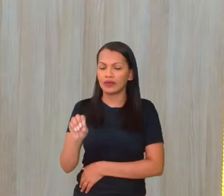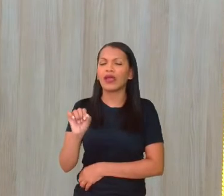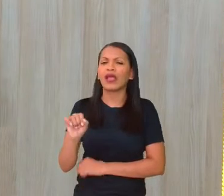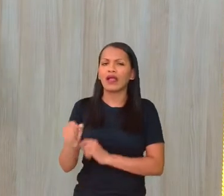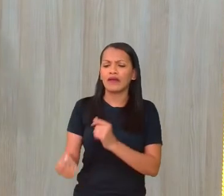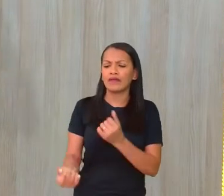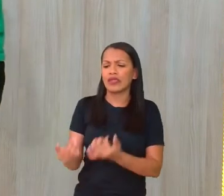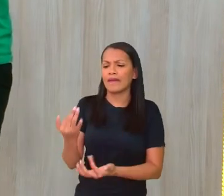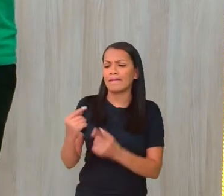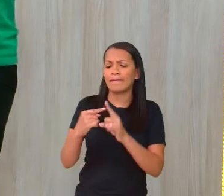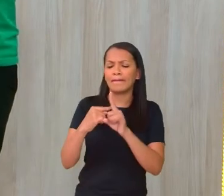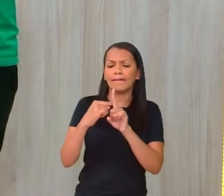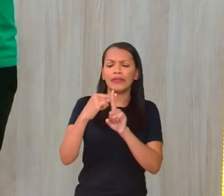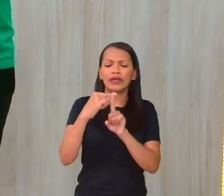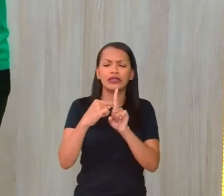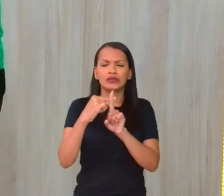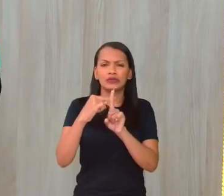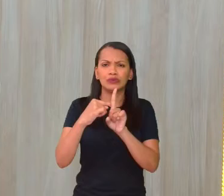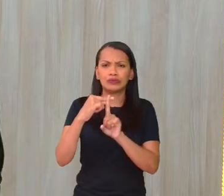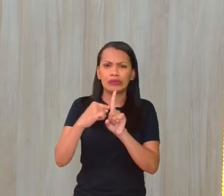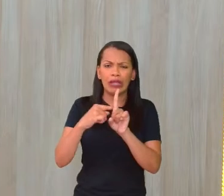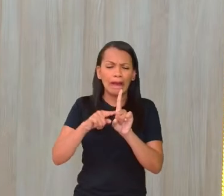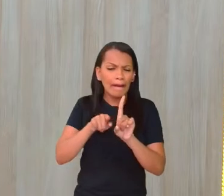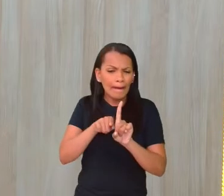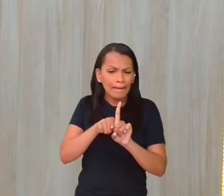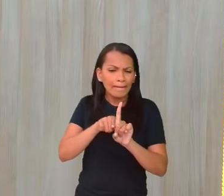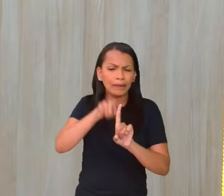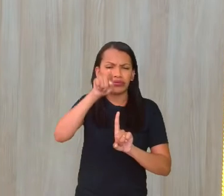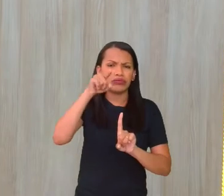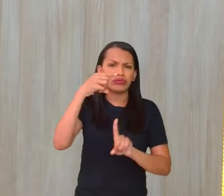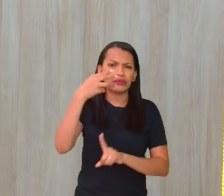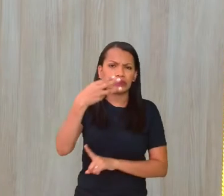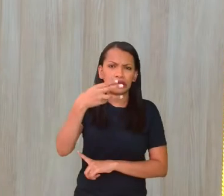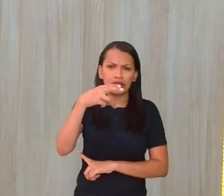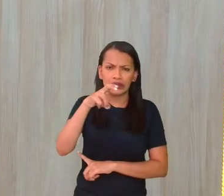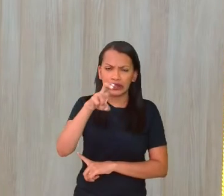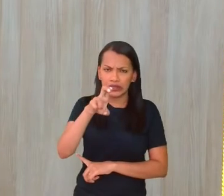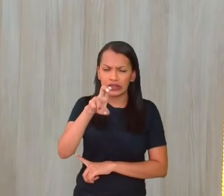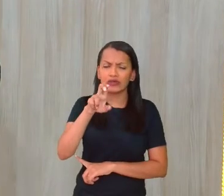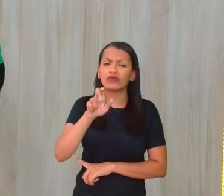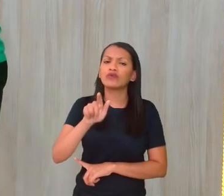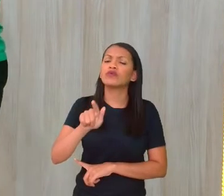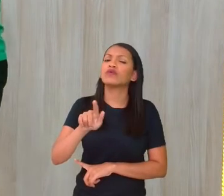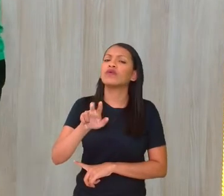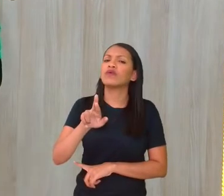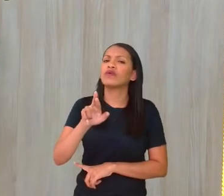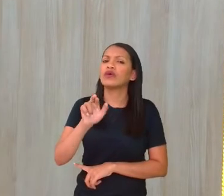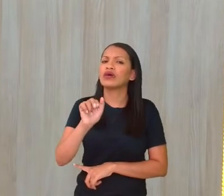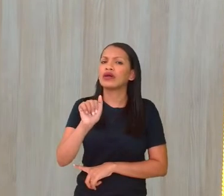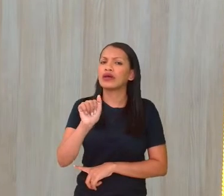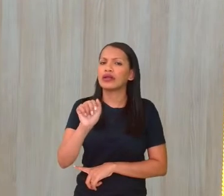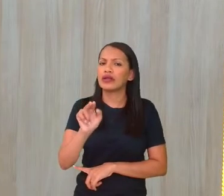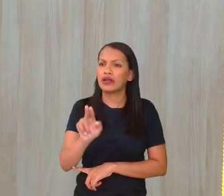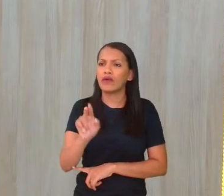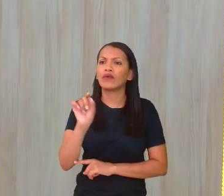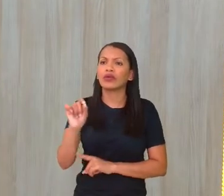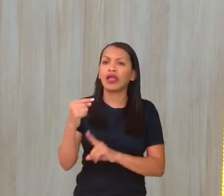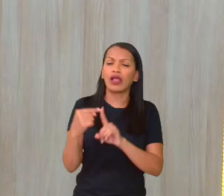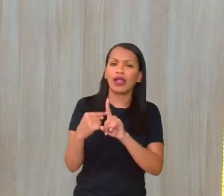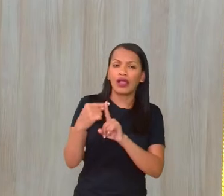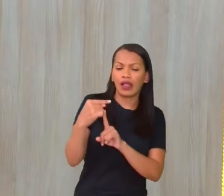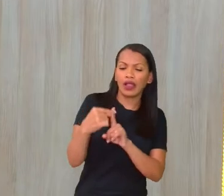média, a temperatura média chega a passar dos 35 graus, né, durante 30 dias do ano. Então essa temperatura de bulbo úmido ela vai